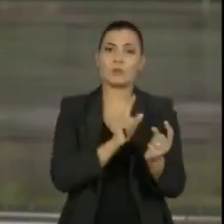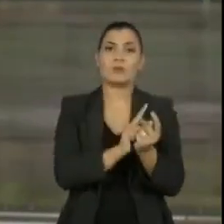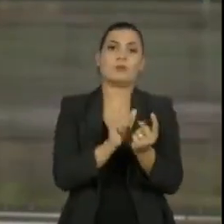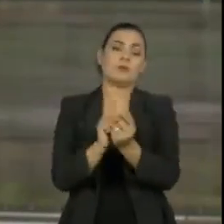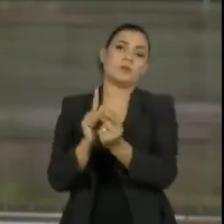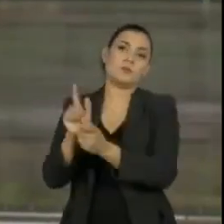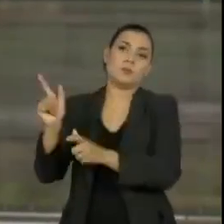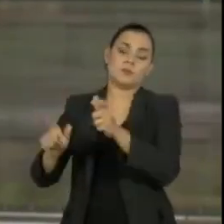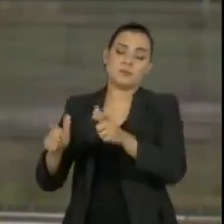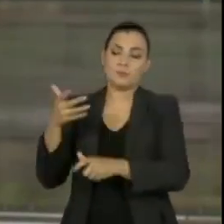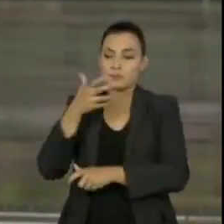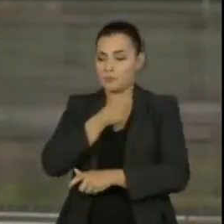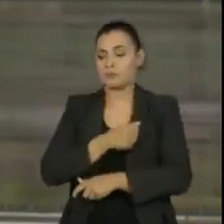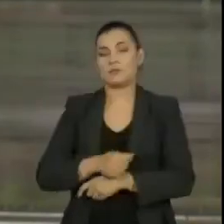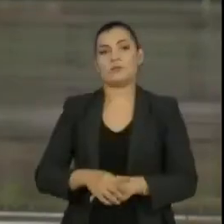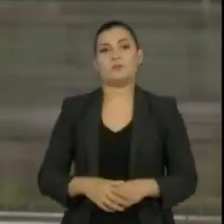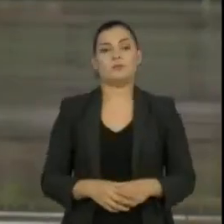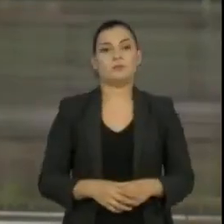funcionamento para salvar vidas.